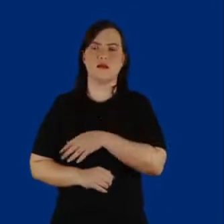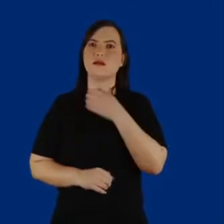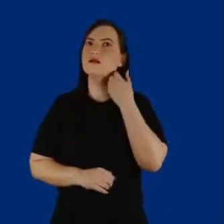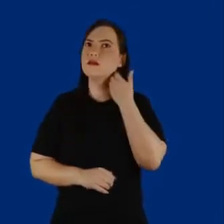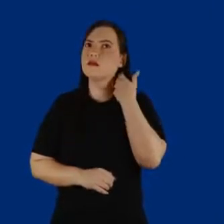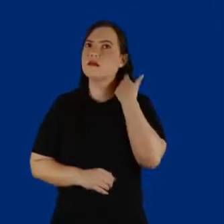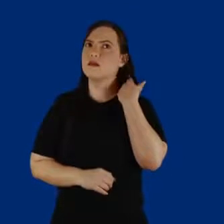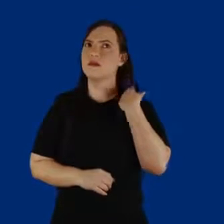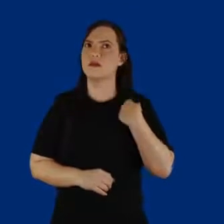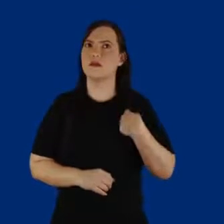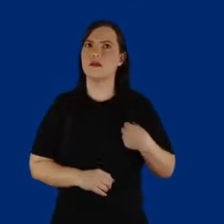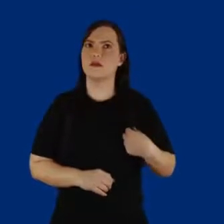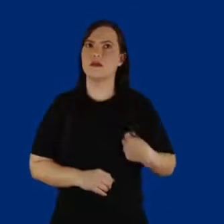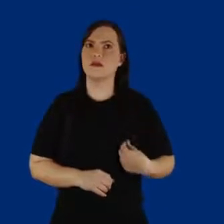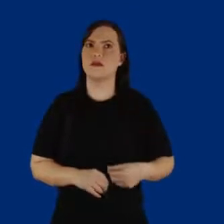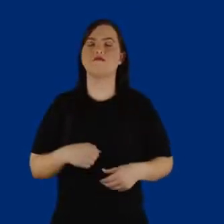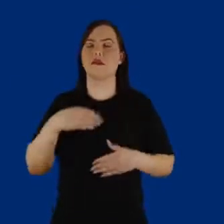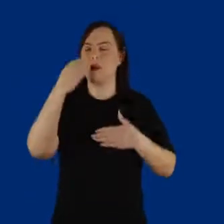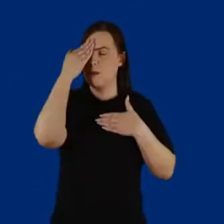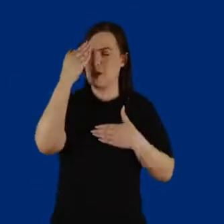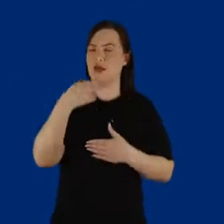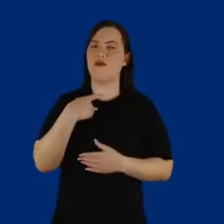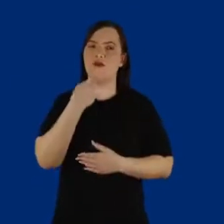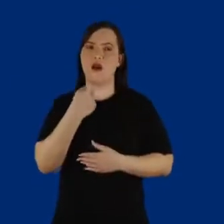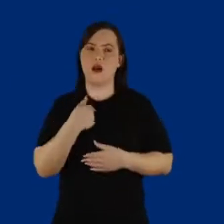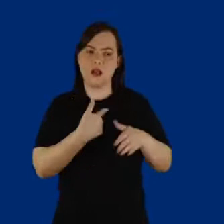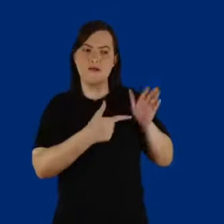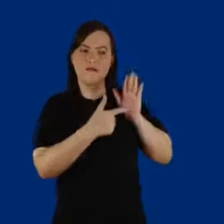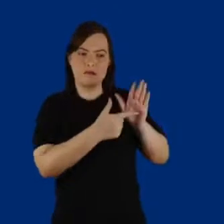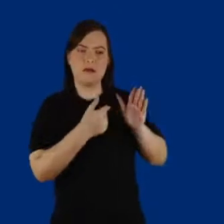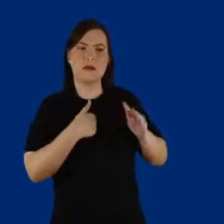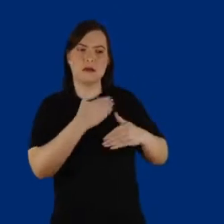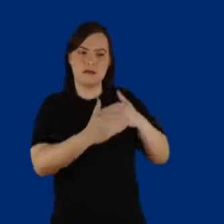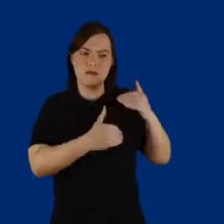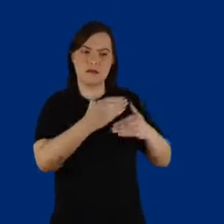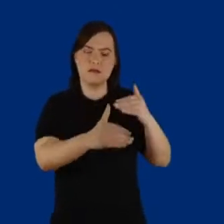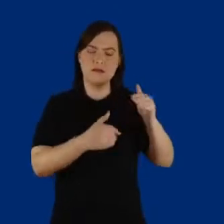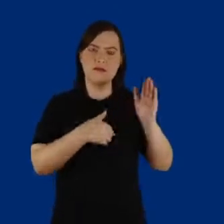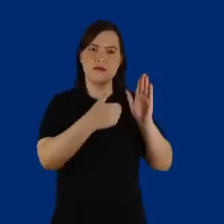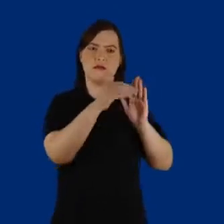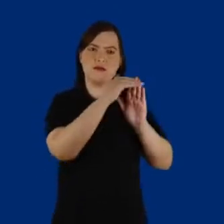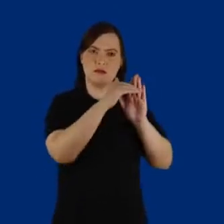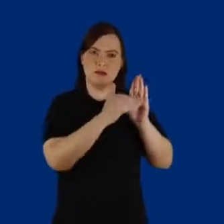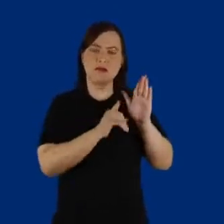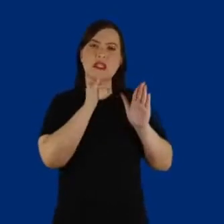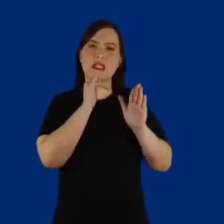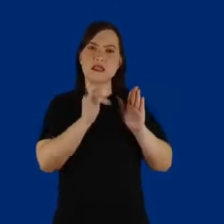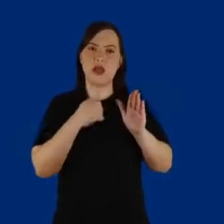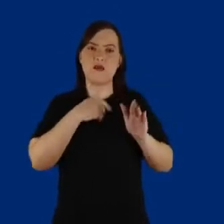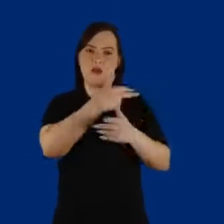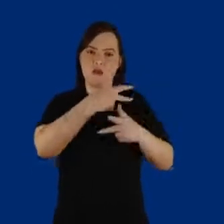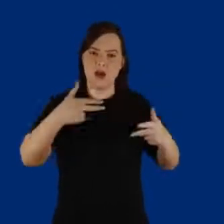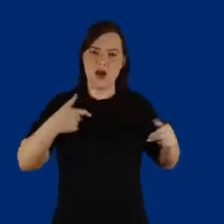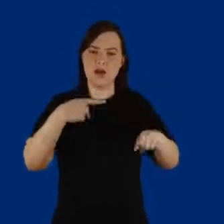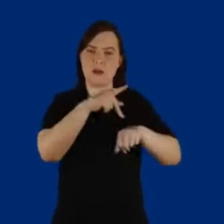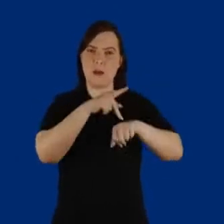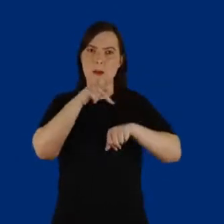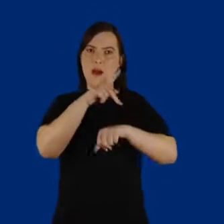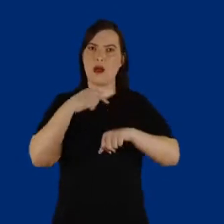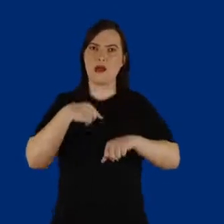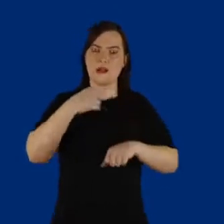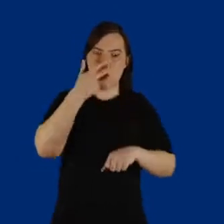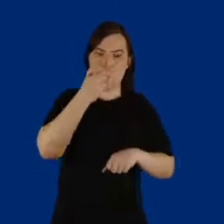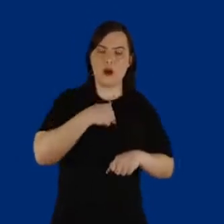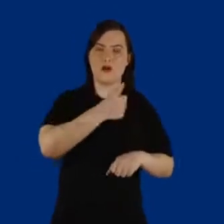Obrigada, Jess, pela fala, pela apresentação, por tantos exemplos, né, de diferentes países. Acho que primeiro